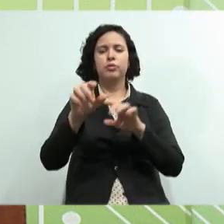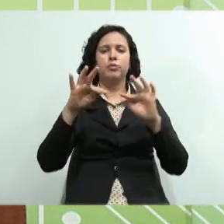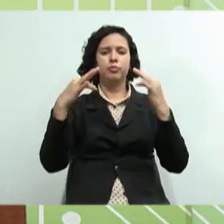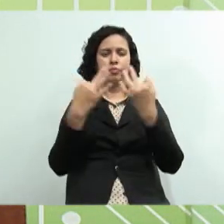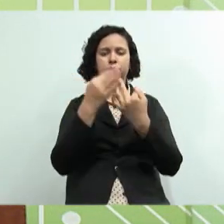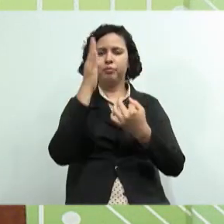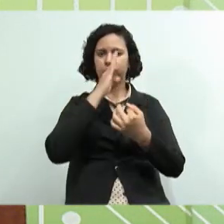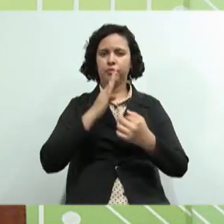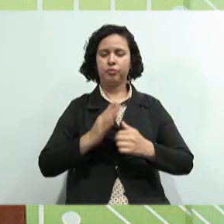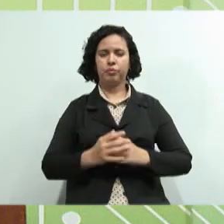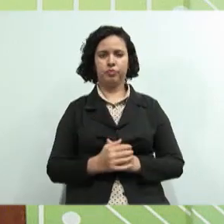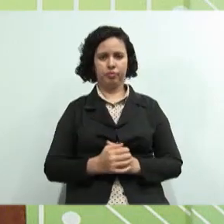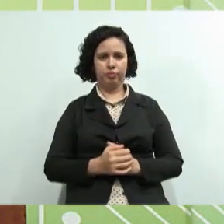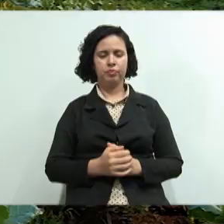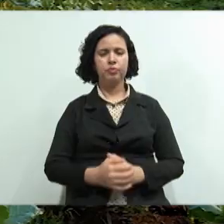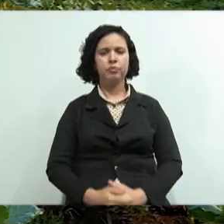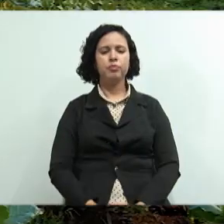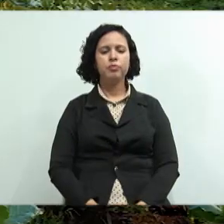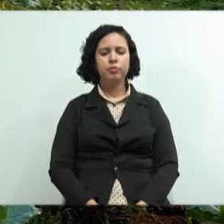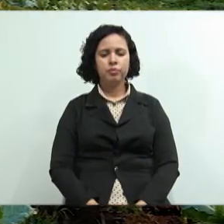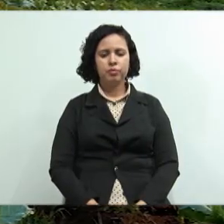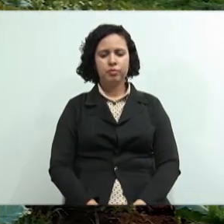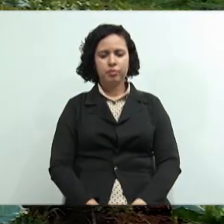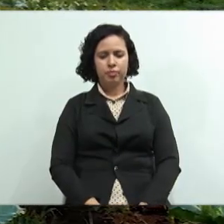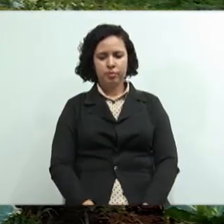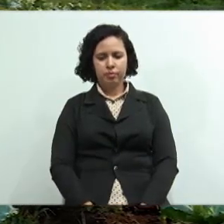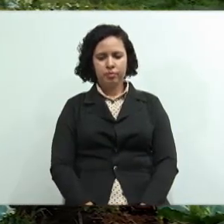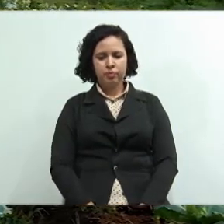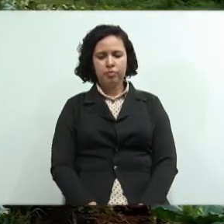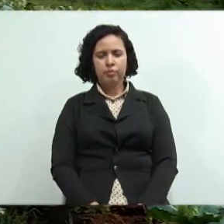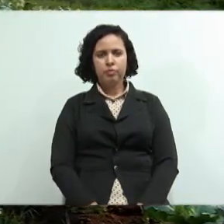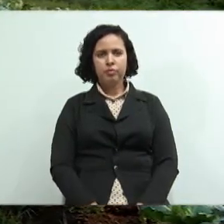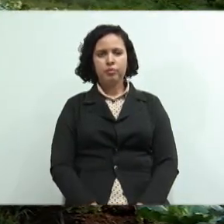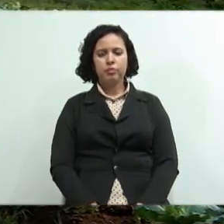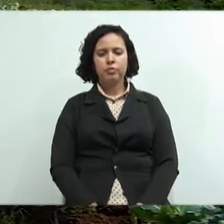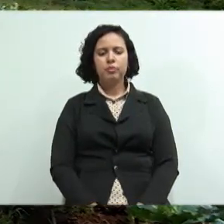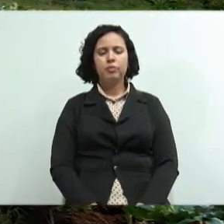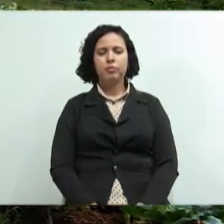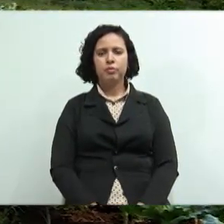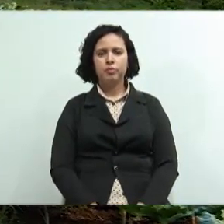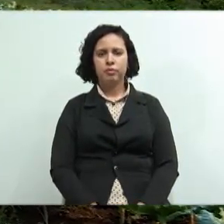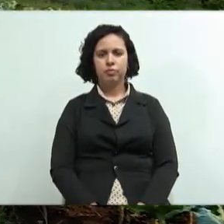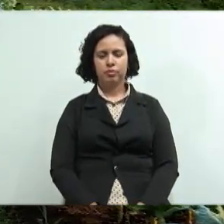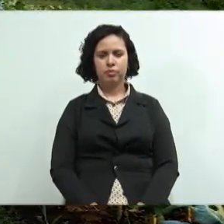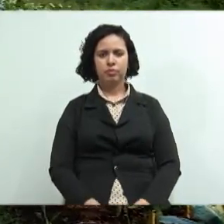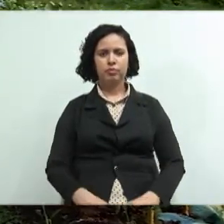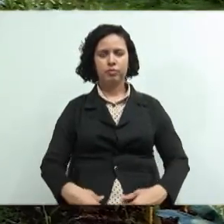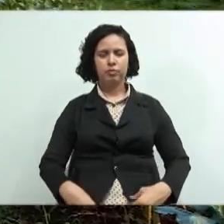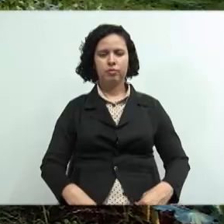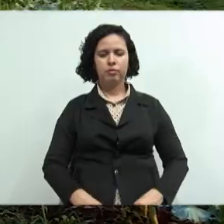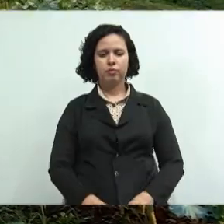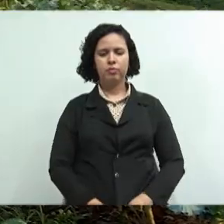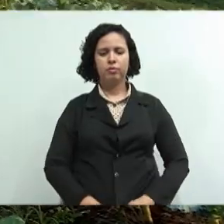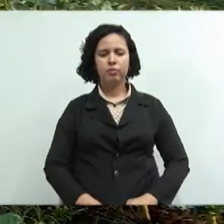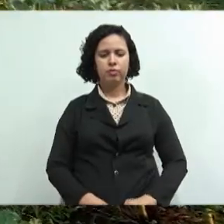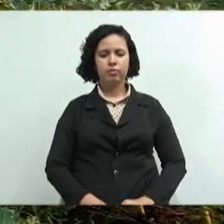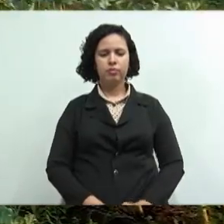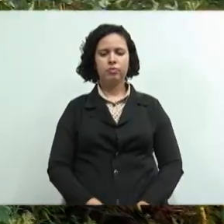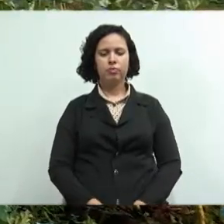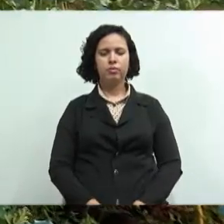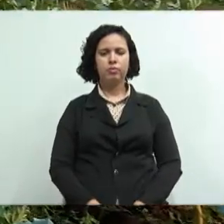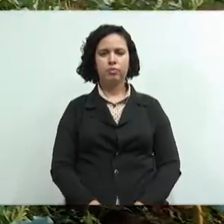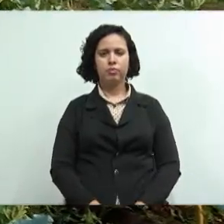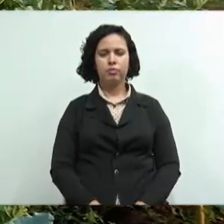Brasil. Vamos assistir? Sabia que grande parte do que vai para sua mesa é proveniente de atividades como